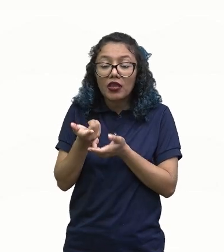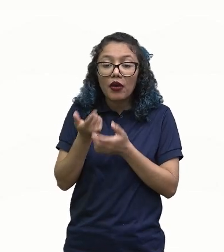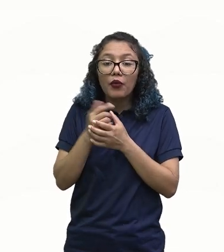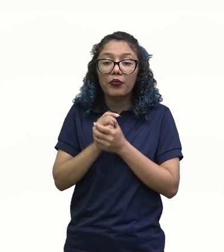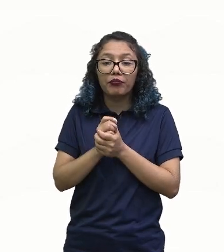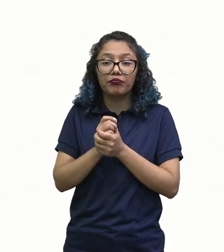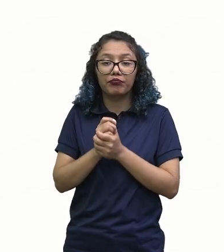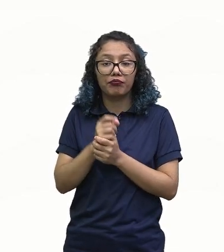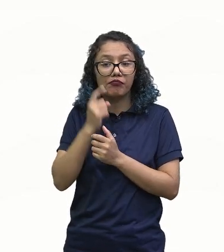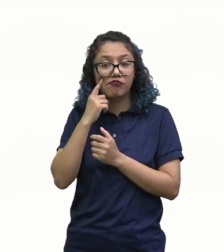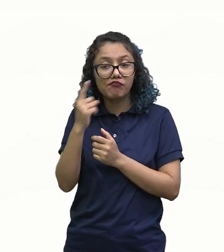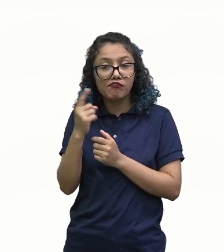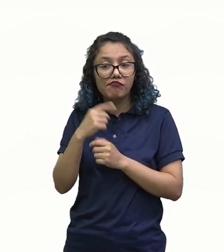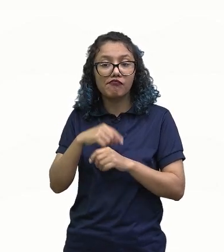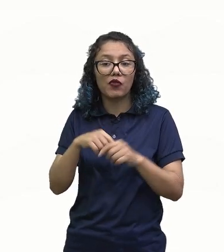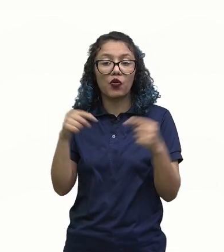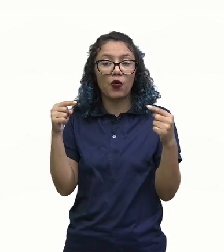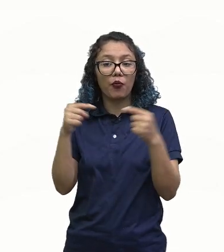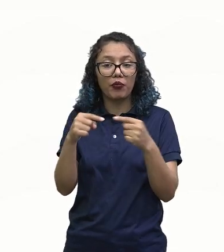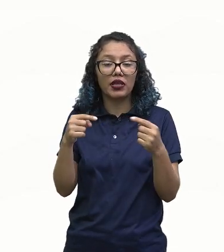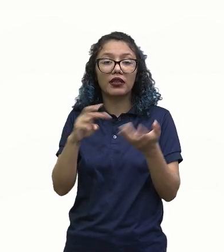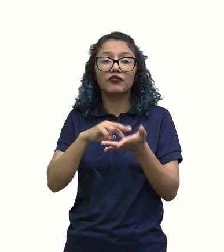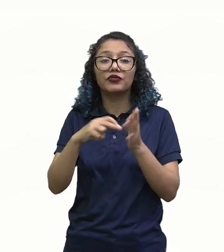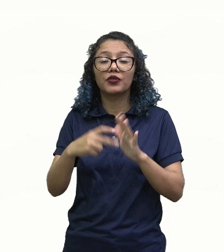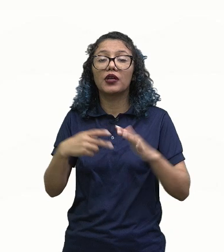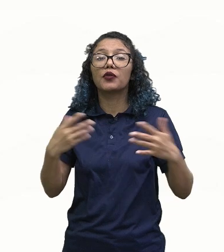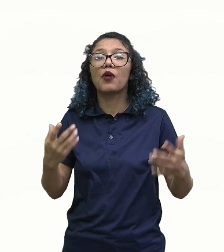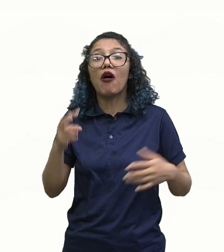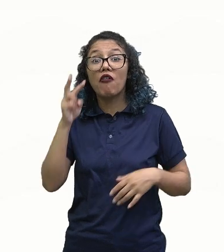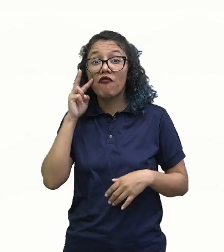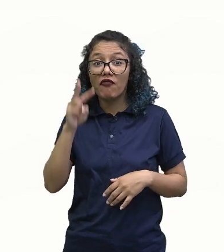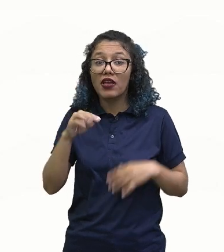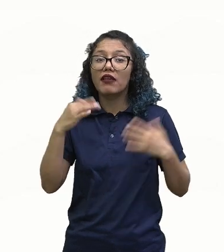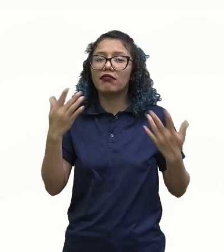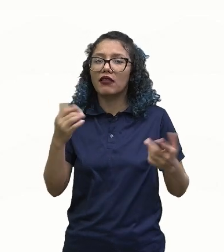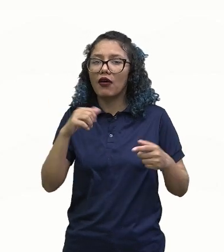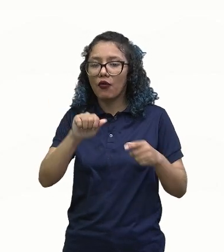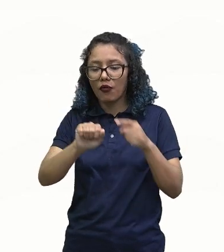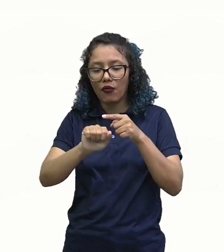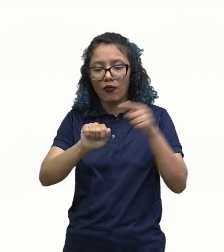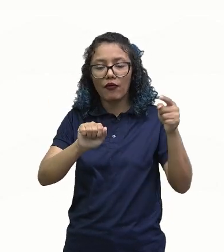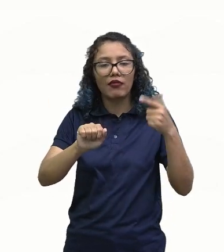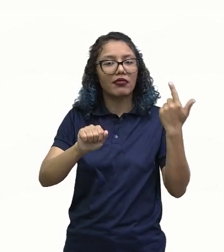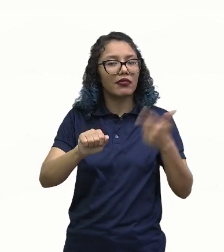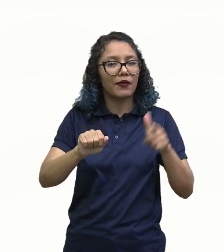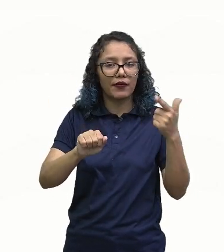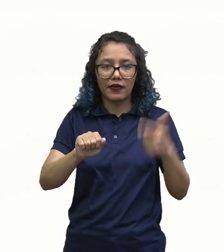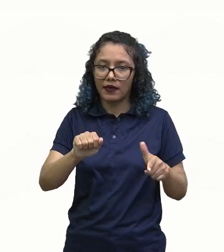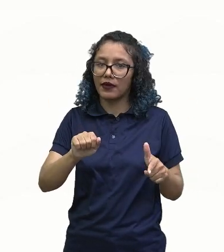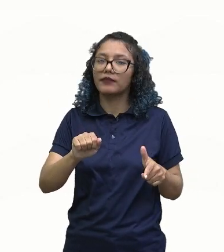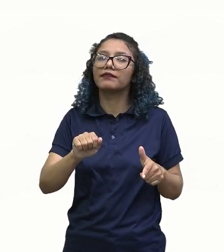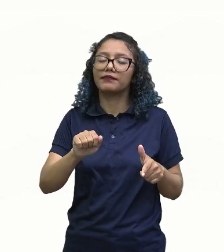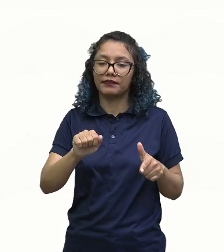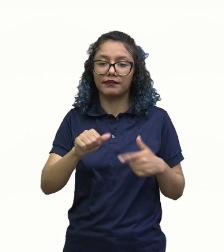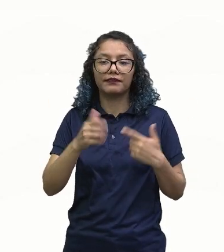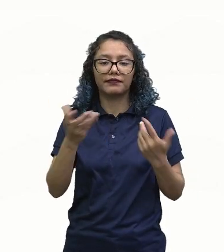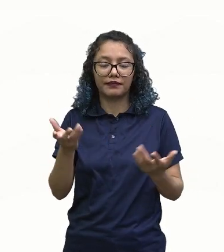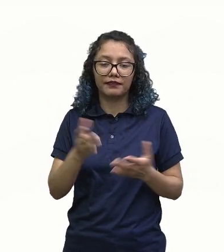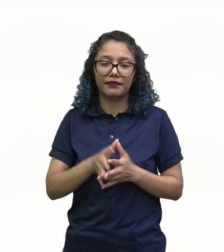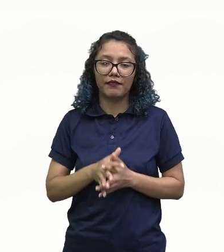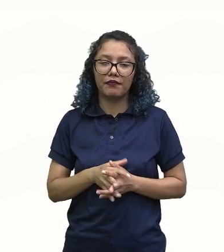essa palavra vista, está no sentido ver, enxergar, então não tem crase. Vai ficar sem a crase. Então, essas